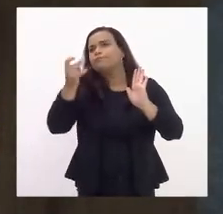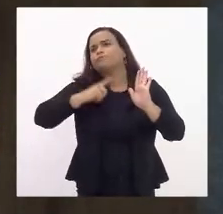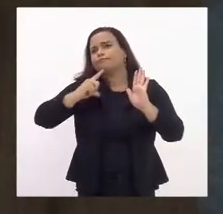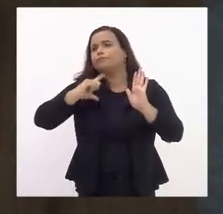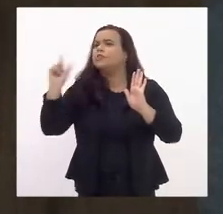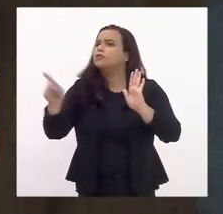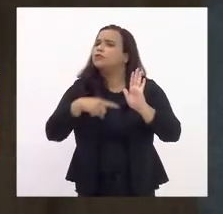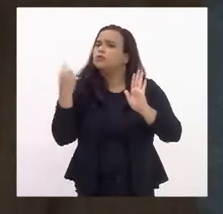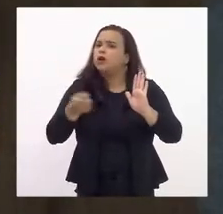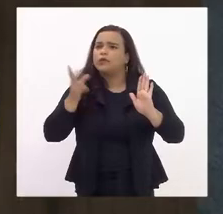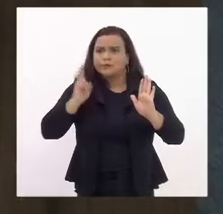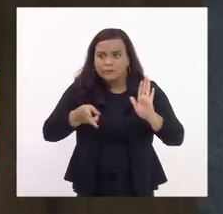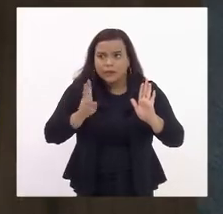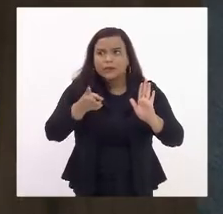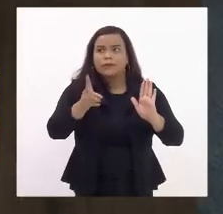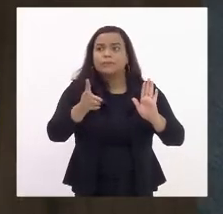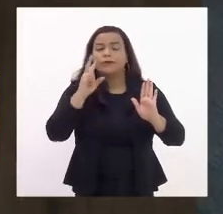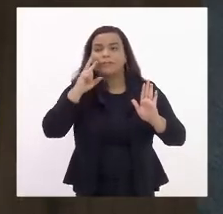que sempre